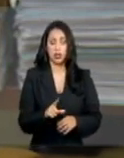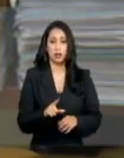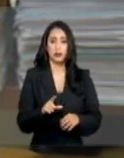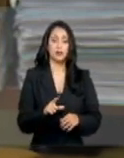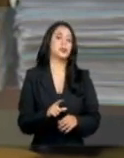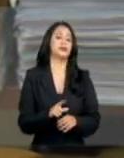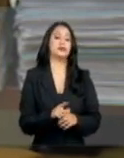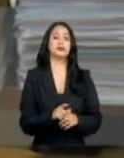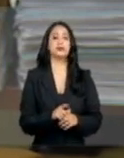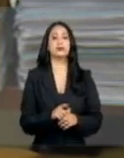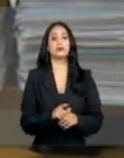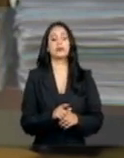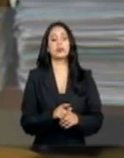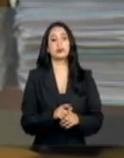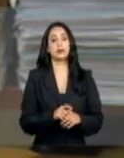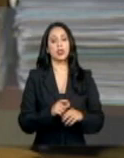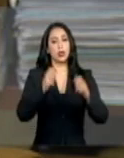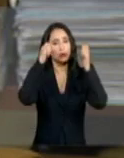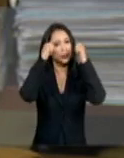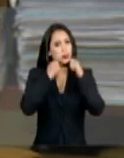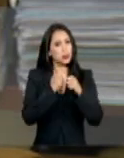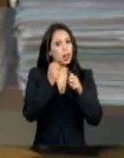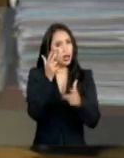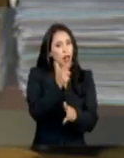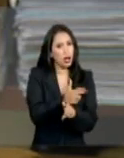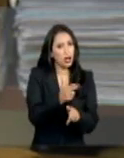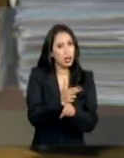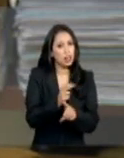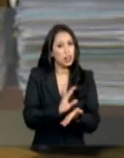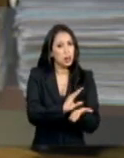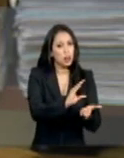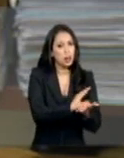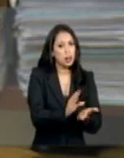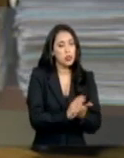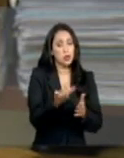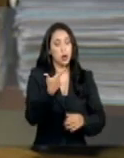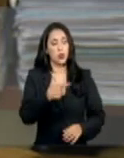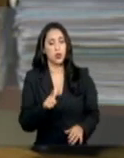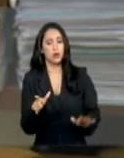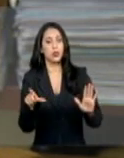financiamento ao terrorismo entre outras práticas delituosas